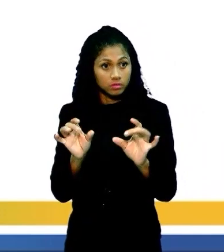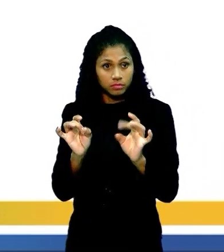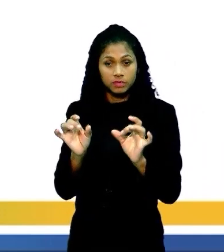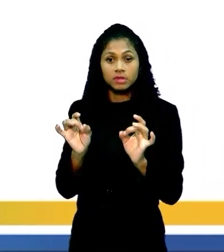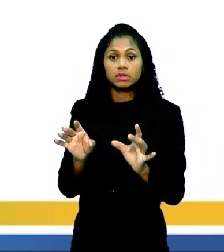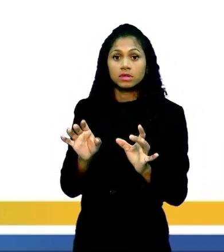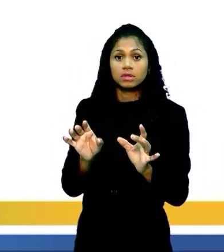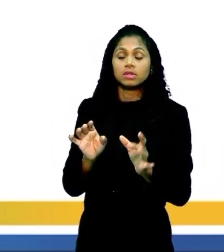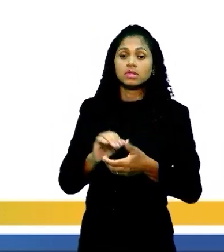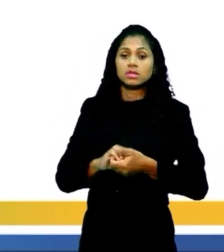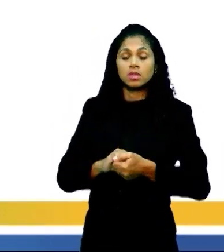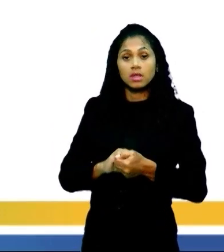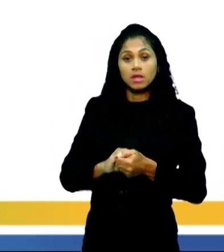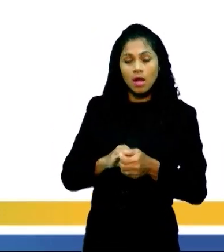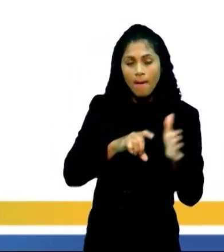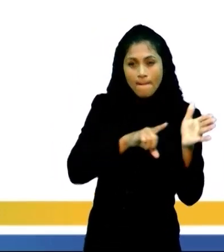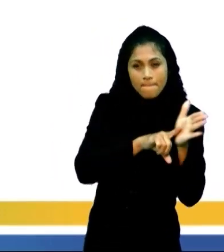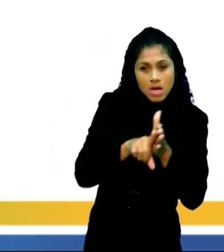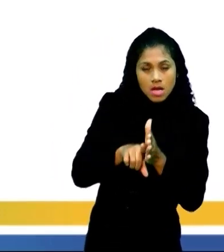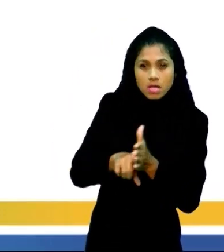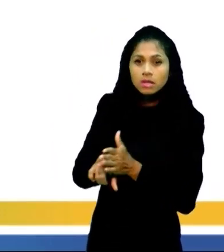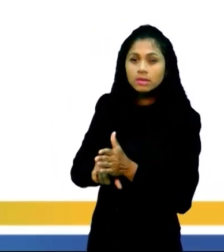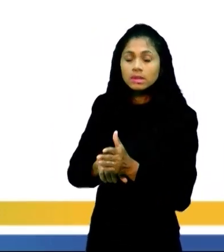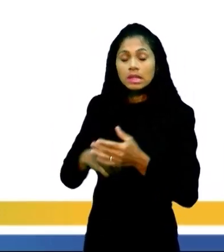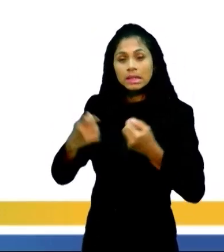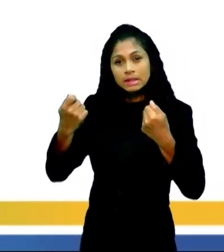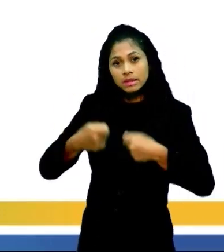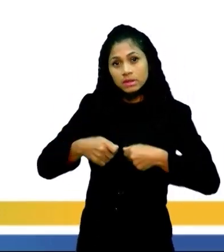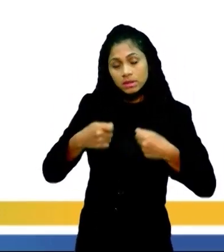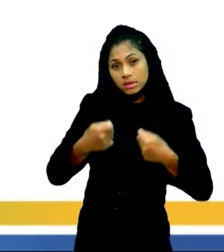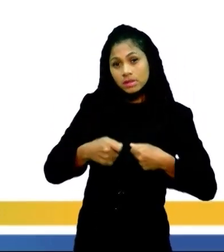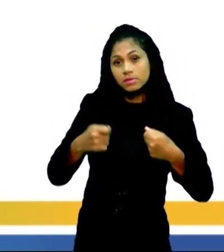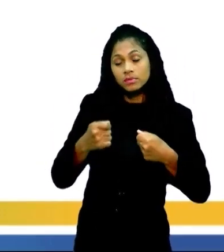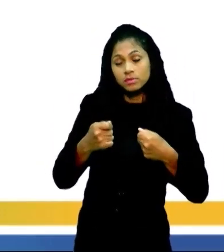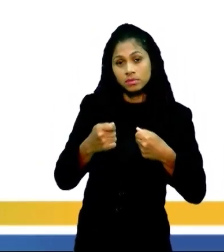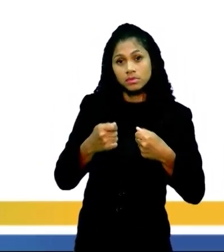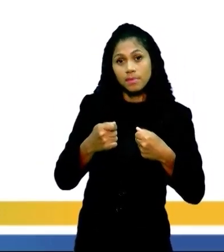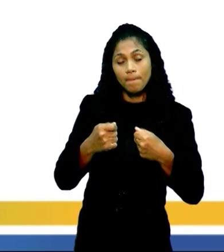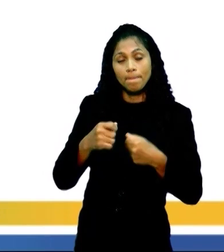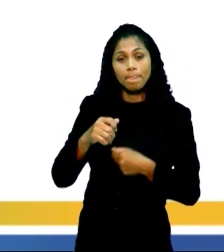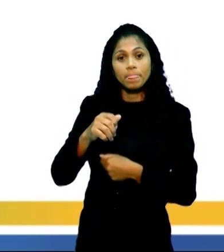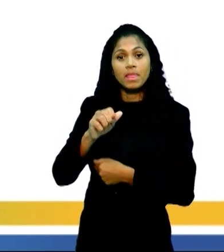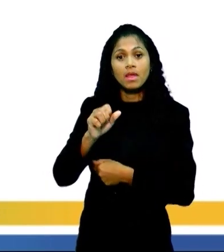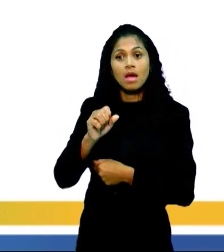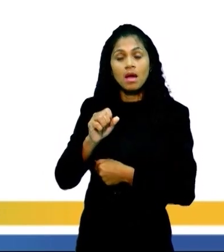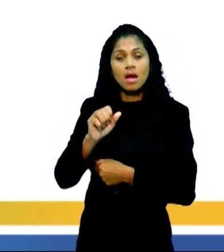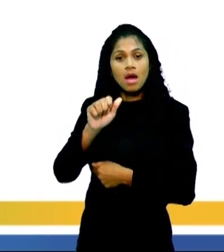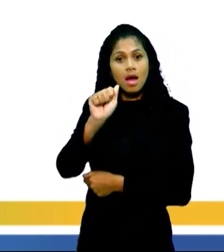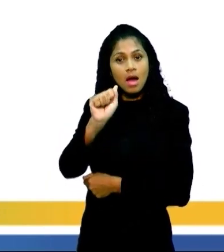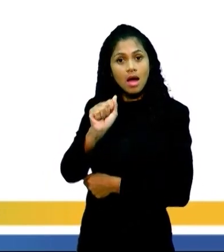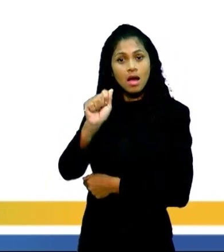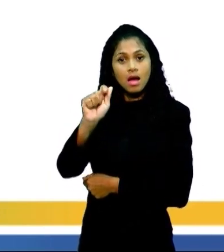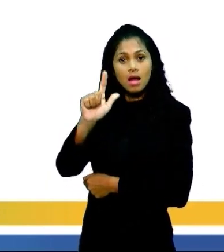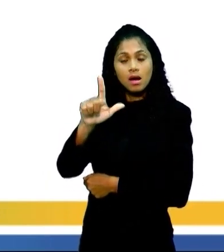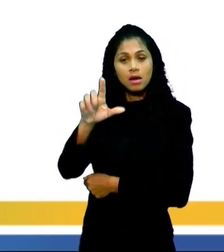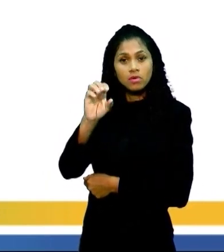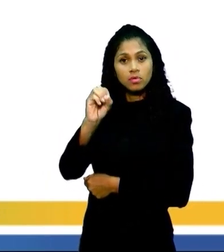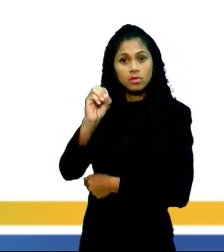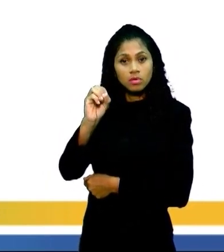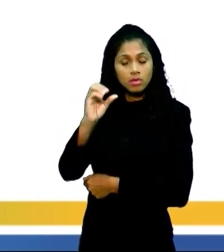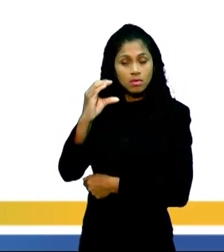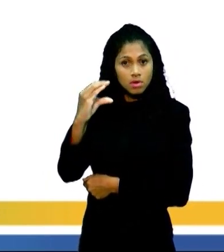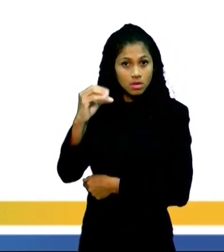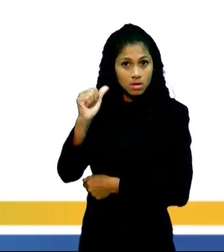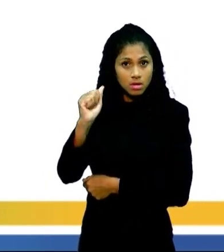para avaliar a necessidade de alocação do veículo extra.